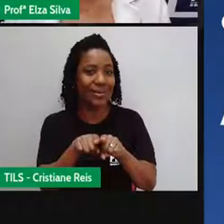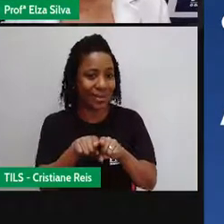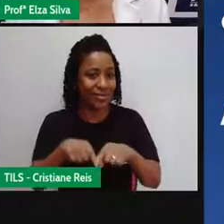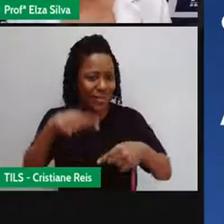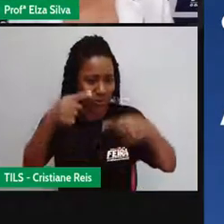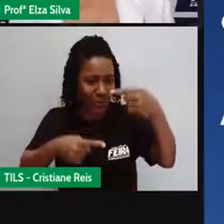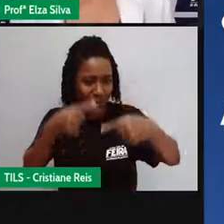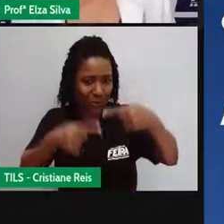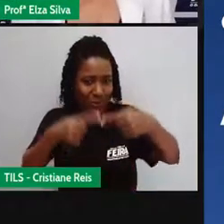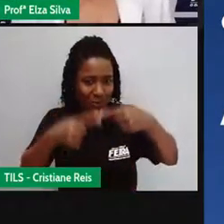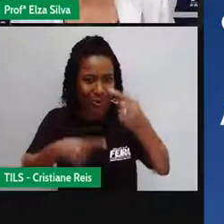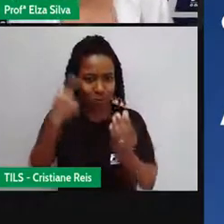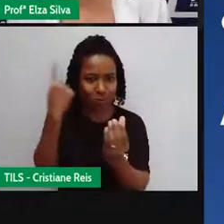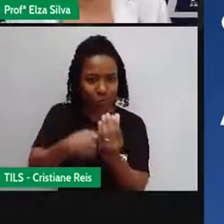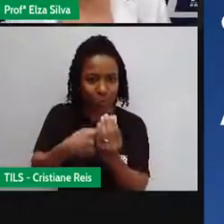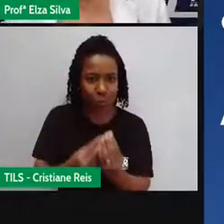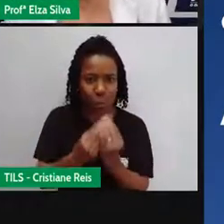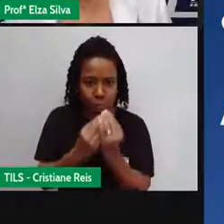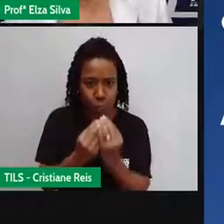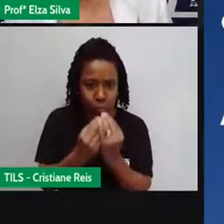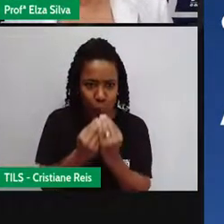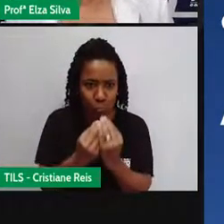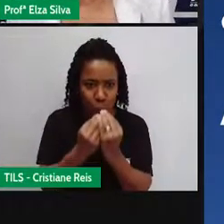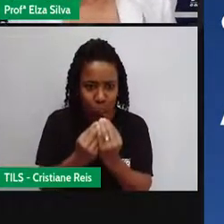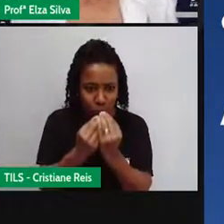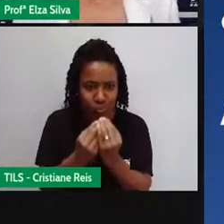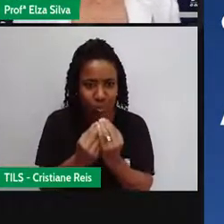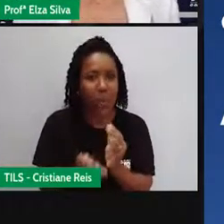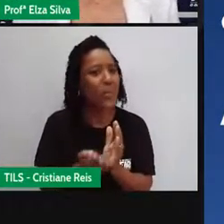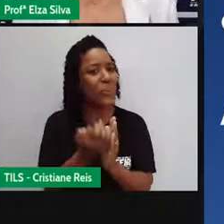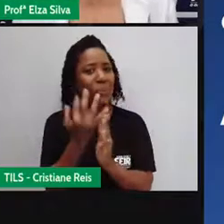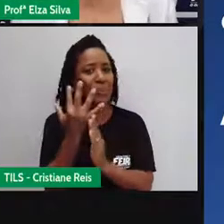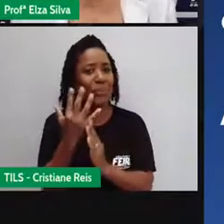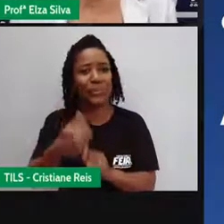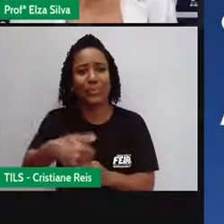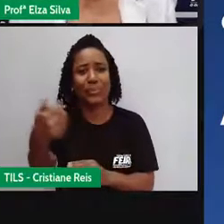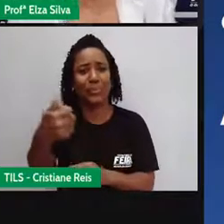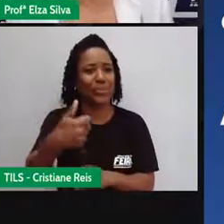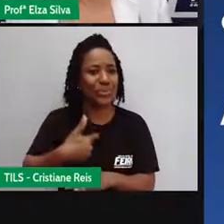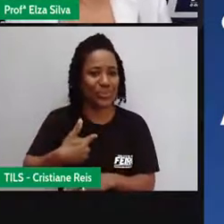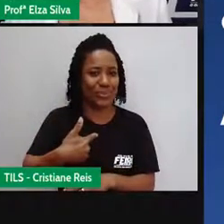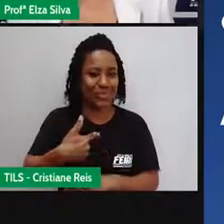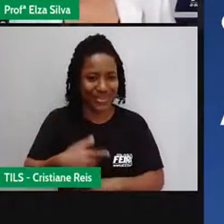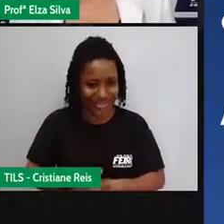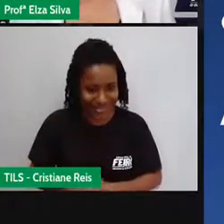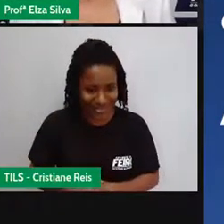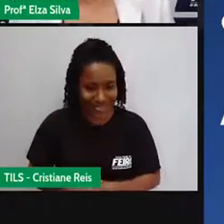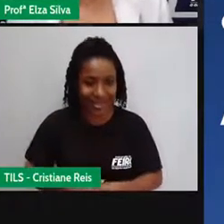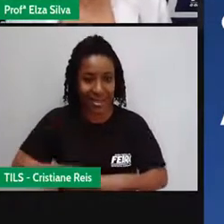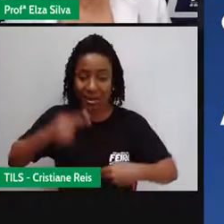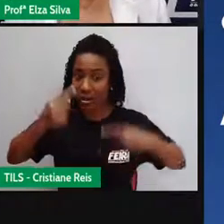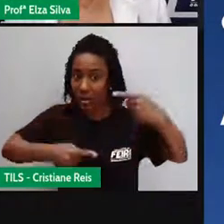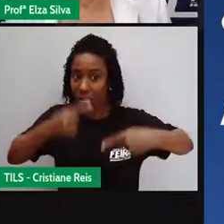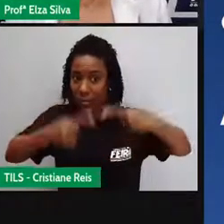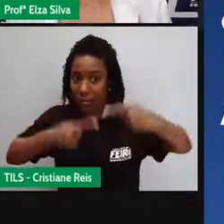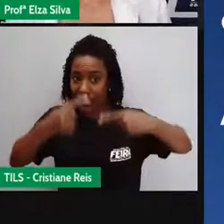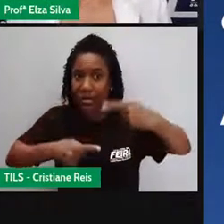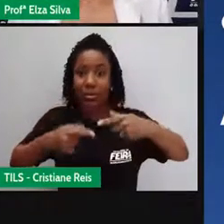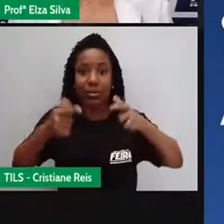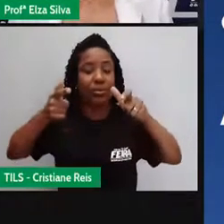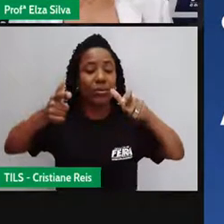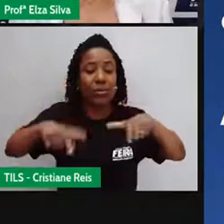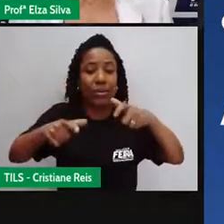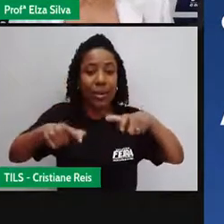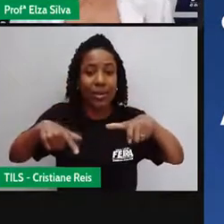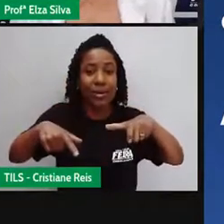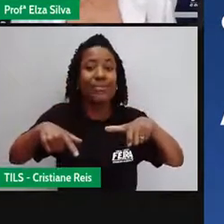campeonato de comer cachorro quente. E a competição, ela acontece em Coney Island, New